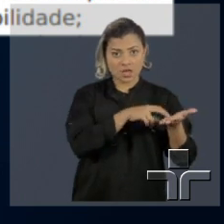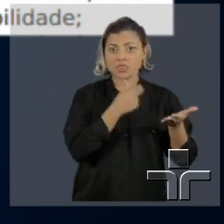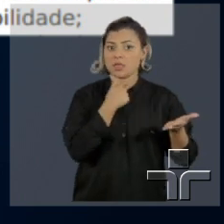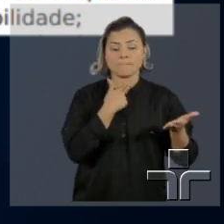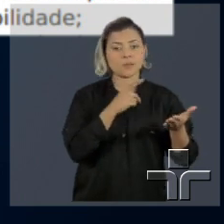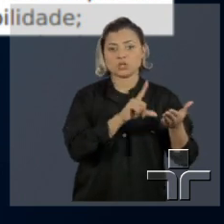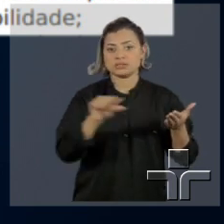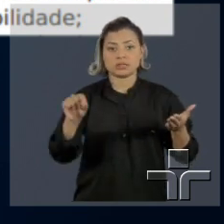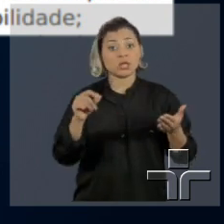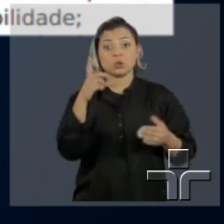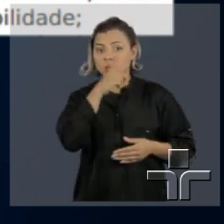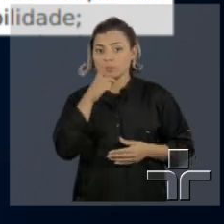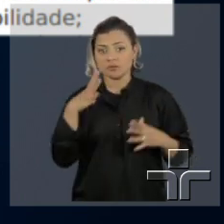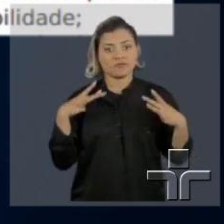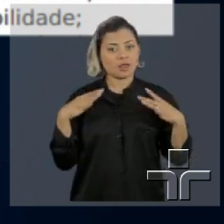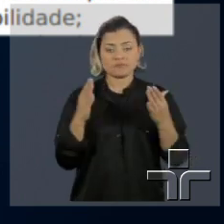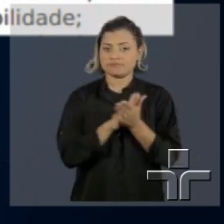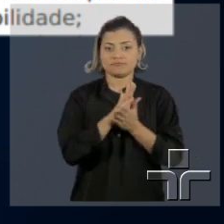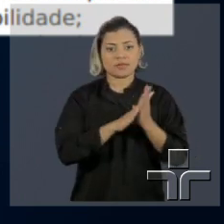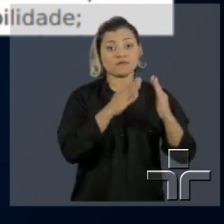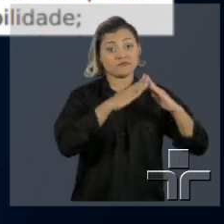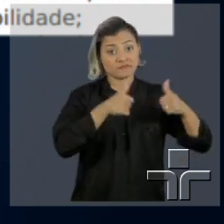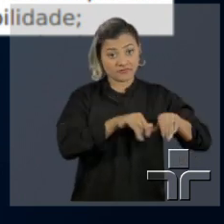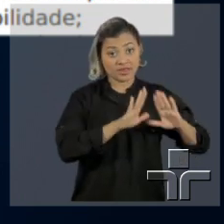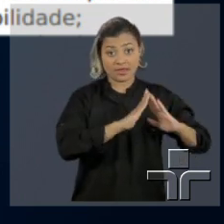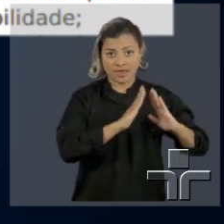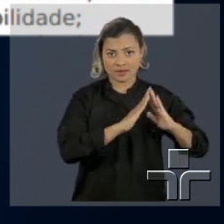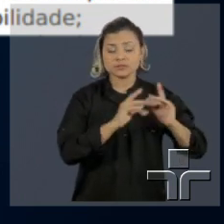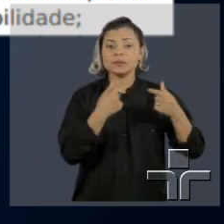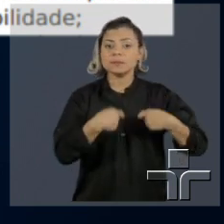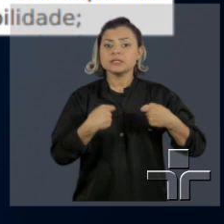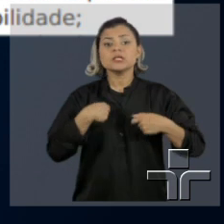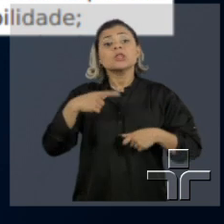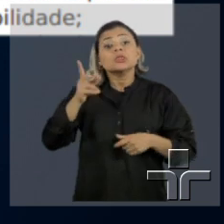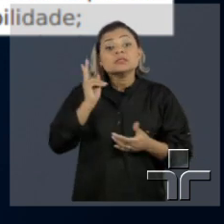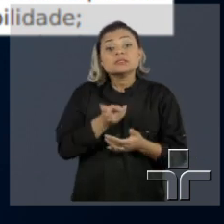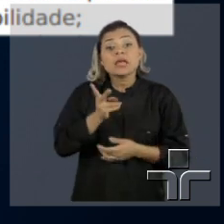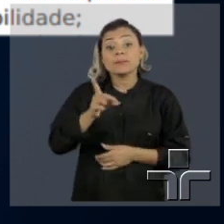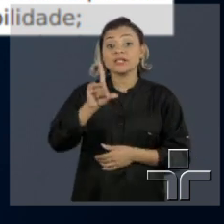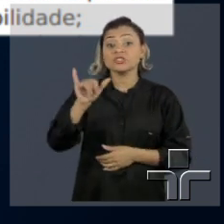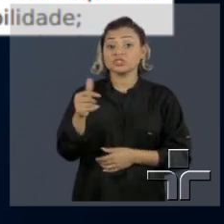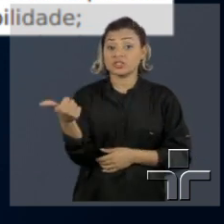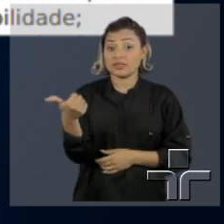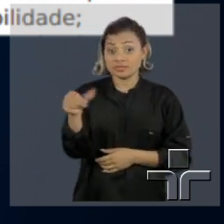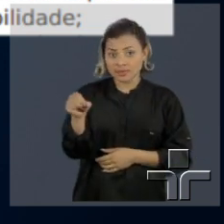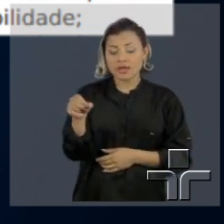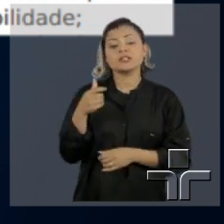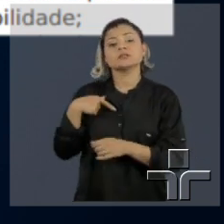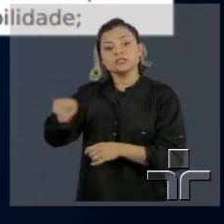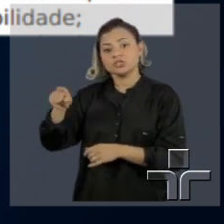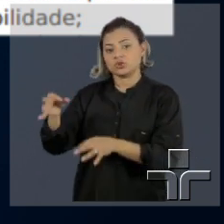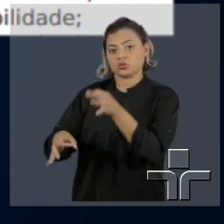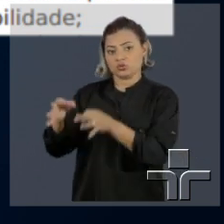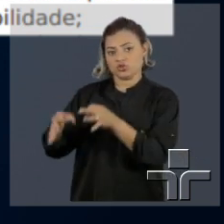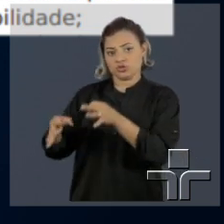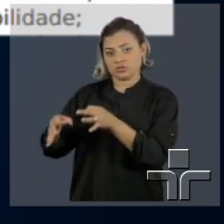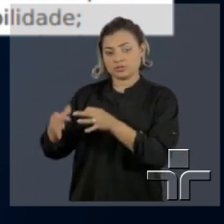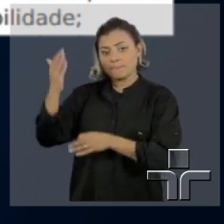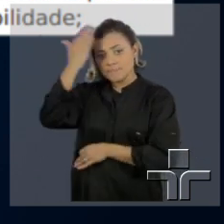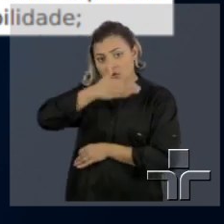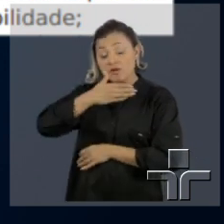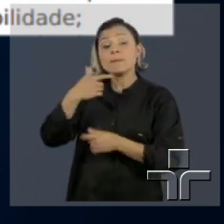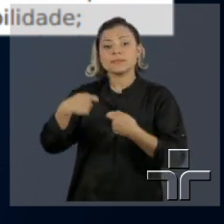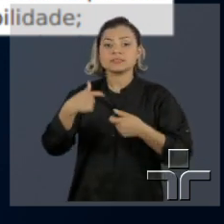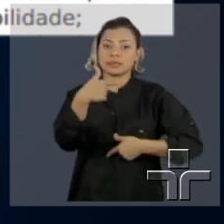sair aos domingos e feriados. Deve se apresentar à Justiça todo dia 10 de cada mês e dentro de 30 dias vai ter que comprovar que